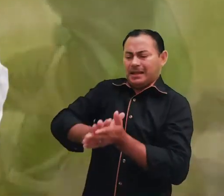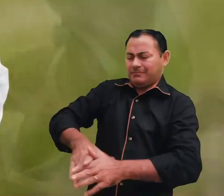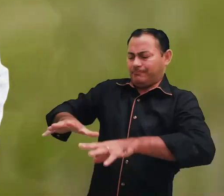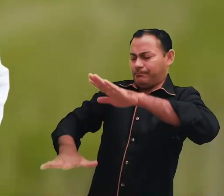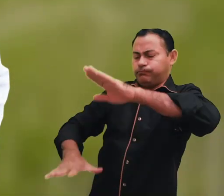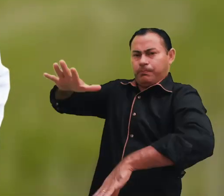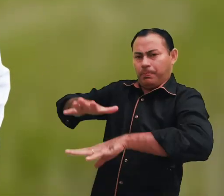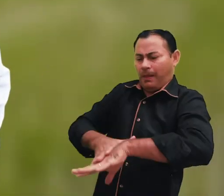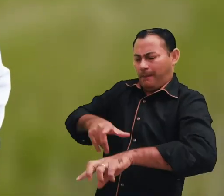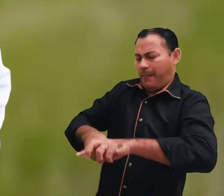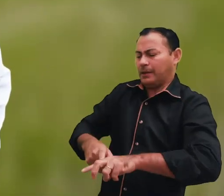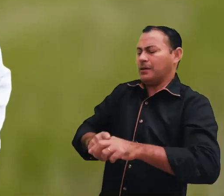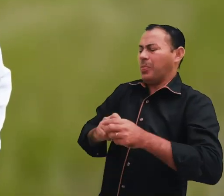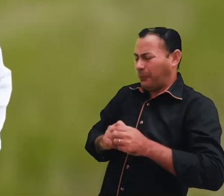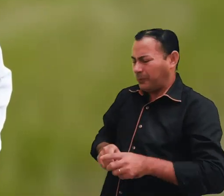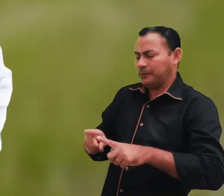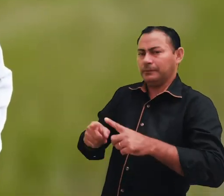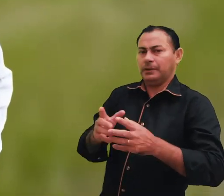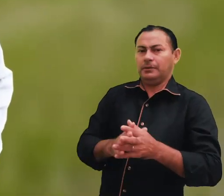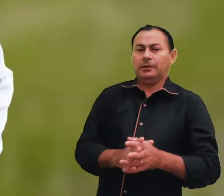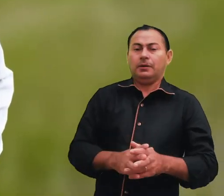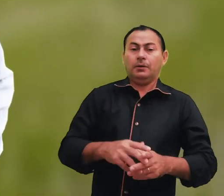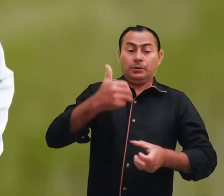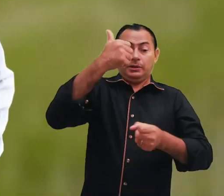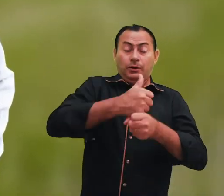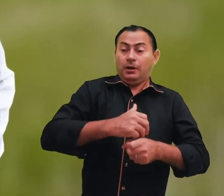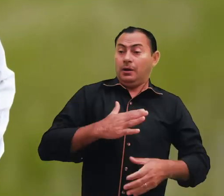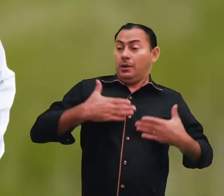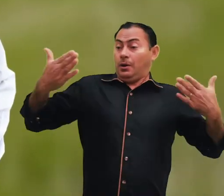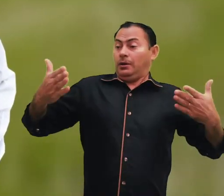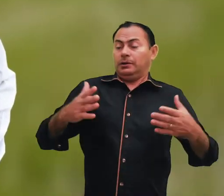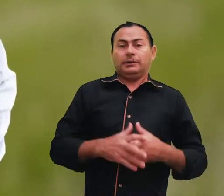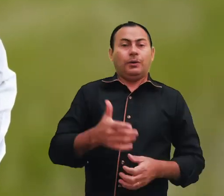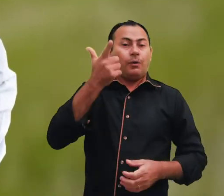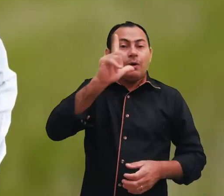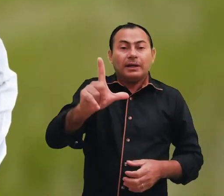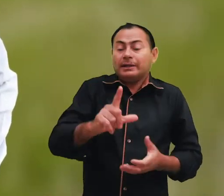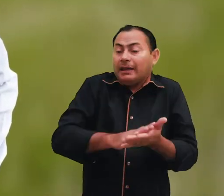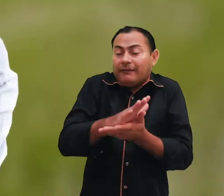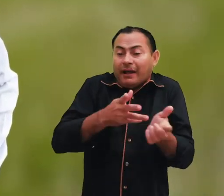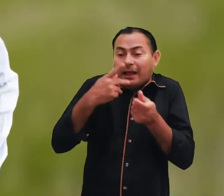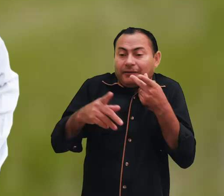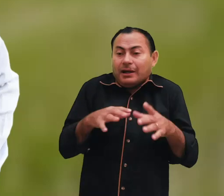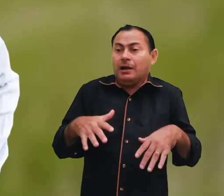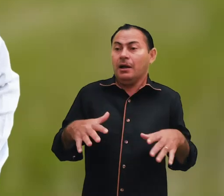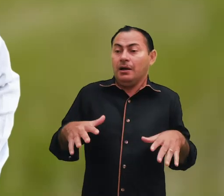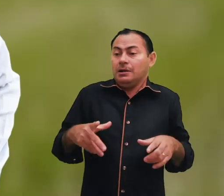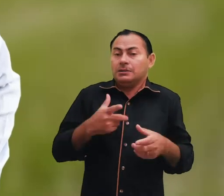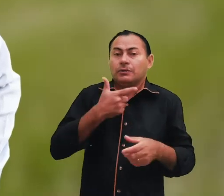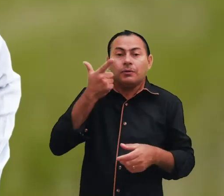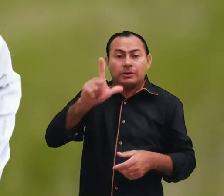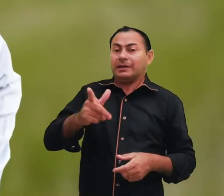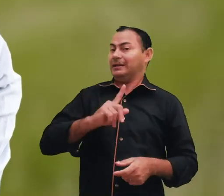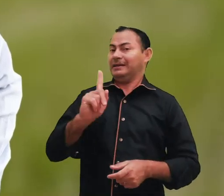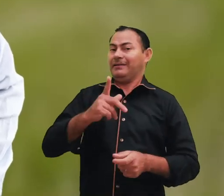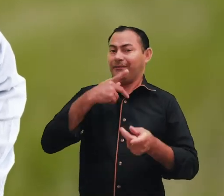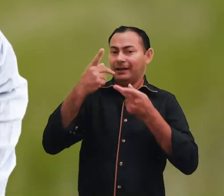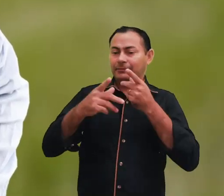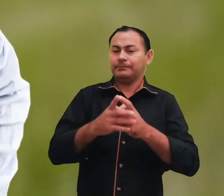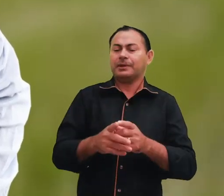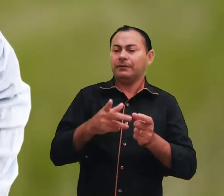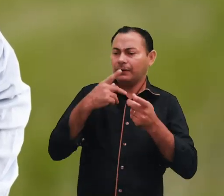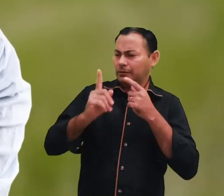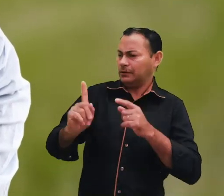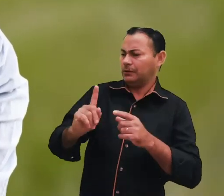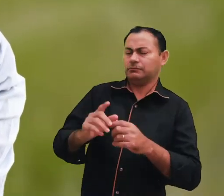nelas. O diretor estava tão assustado que não conseguia nem falar. Ele apenas fez que